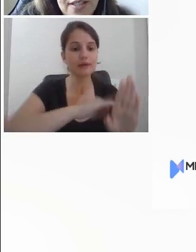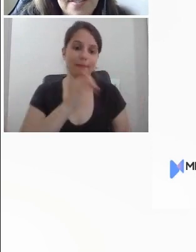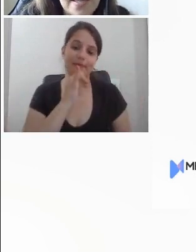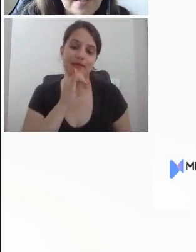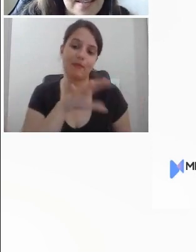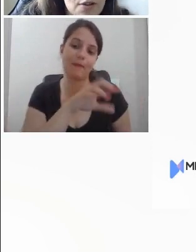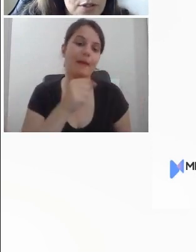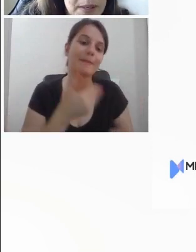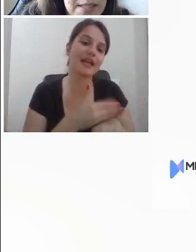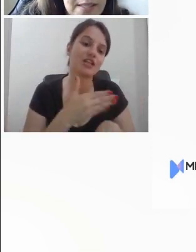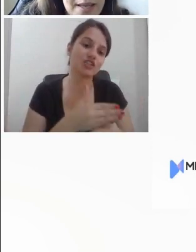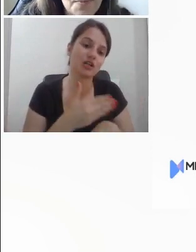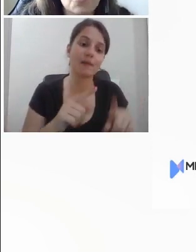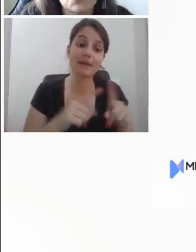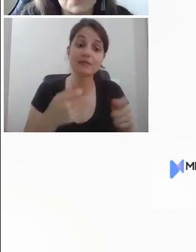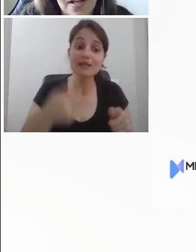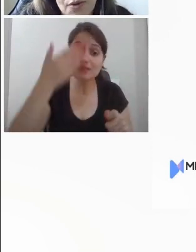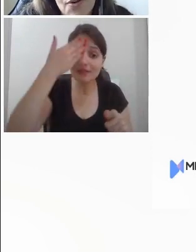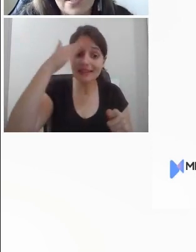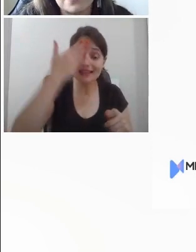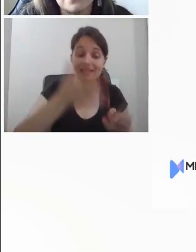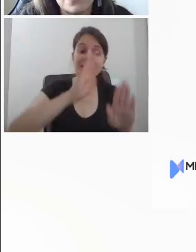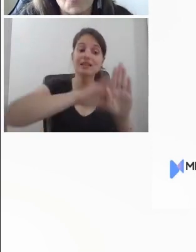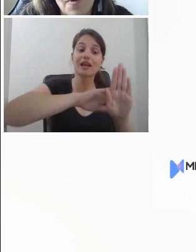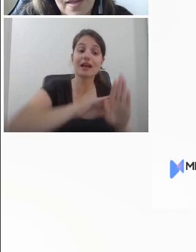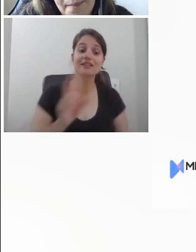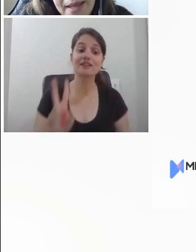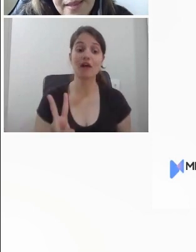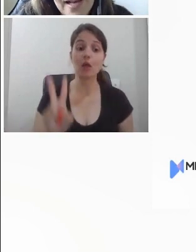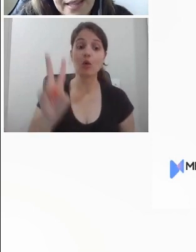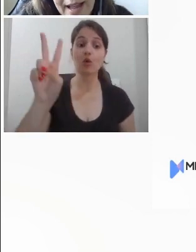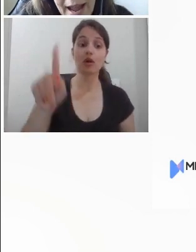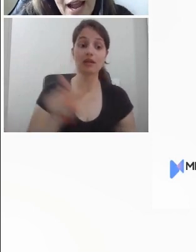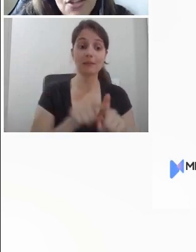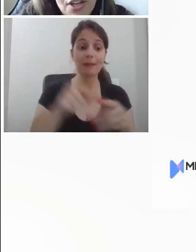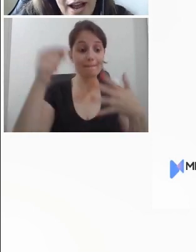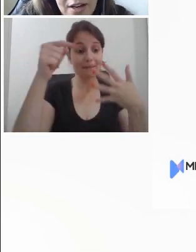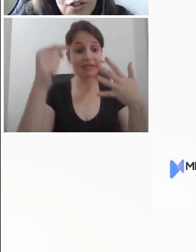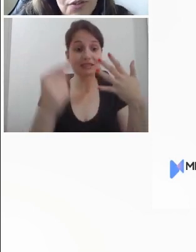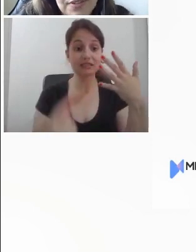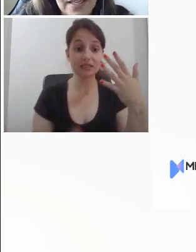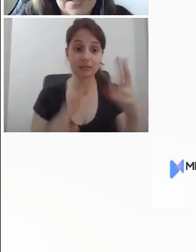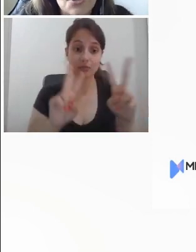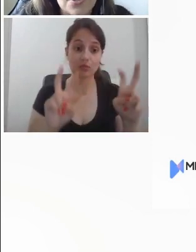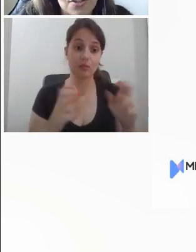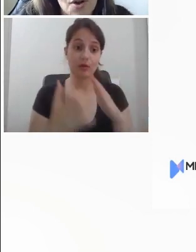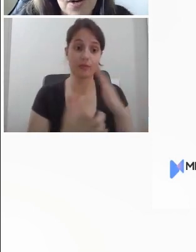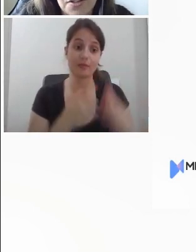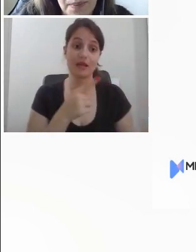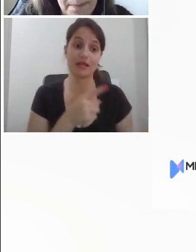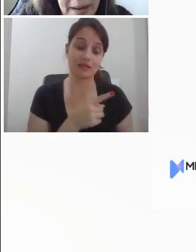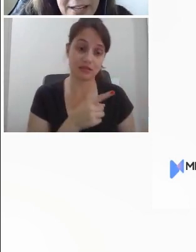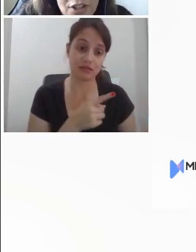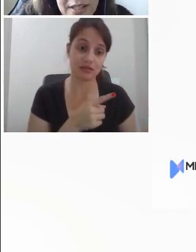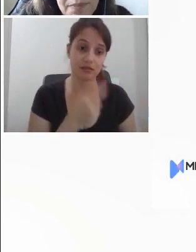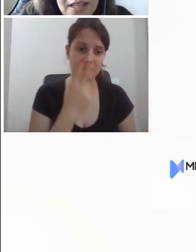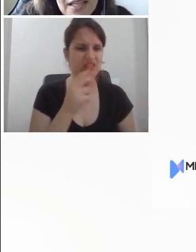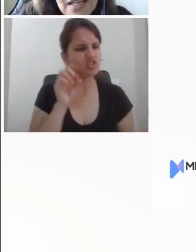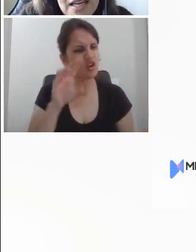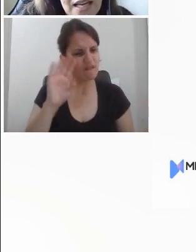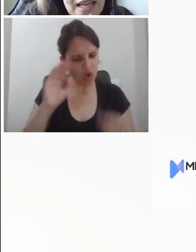prática sem entender os princípios os valores e o e a mentalidade ágil né a gente tá só olhando pra